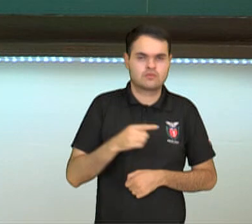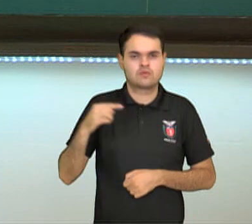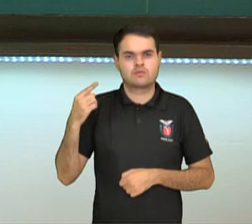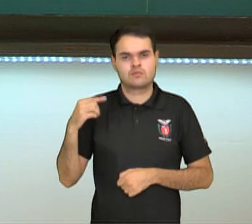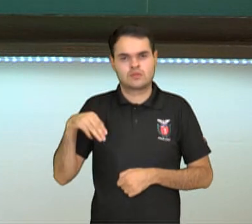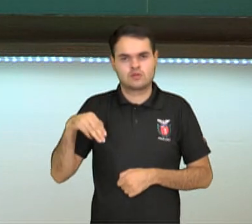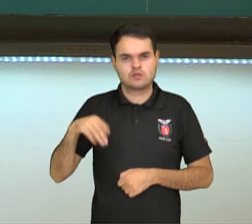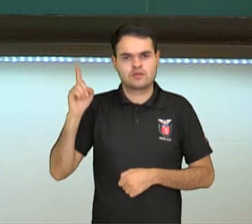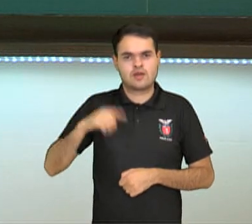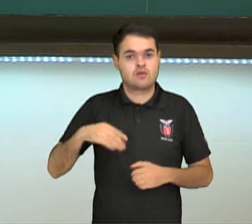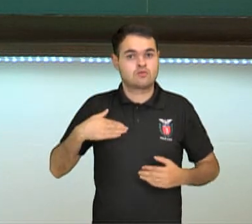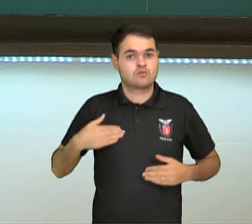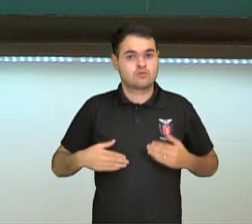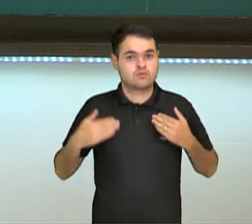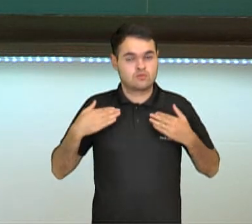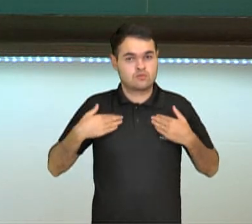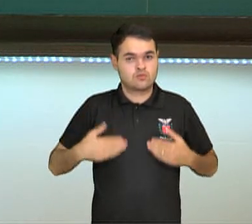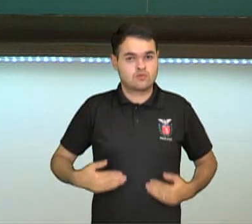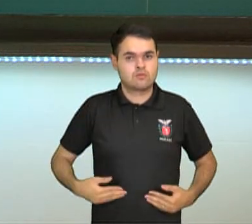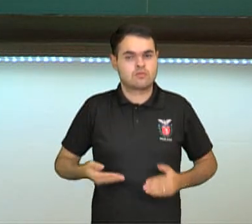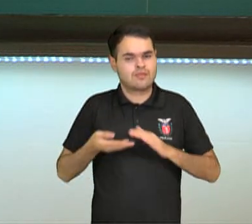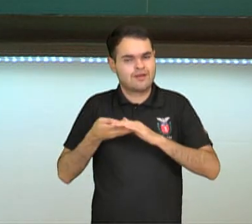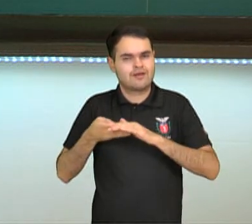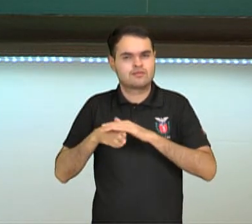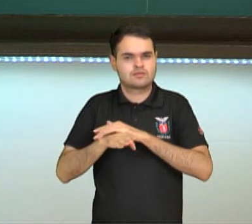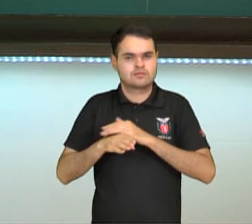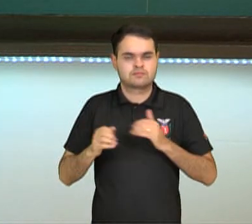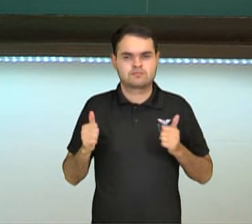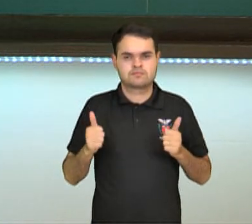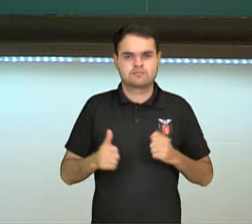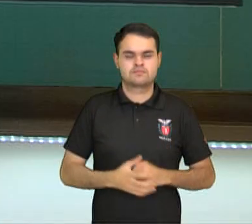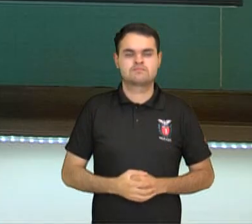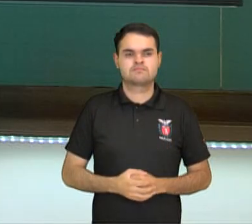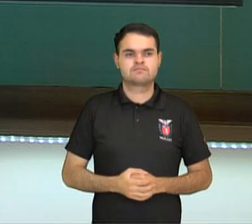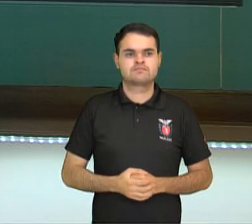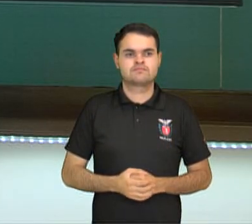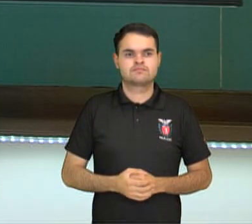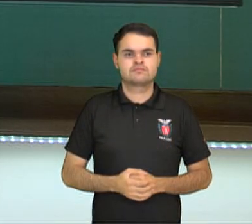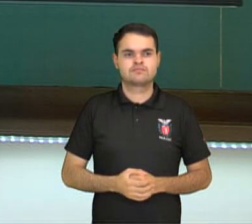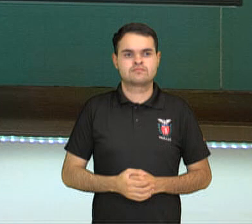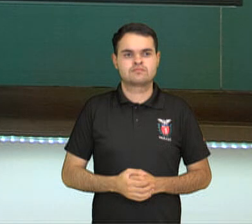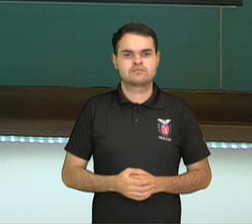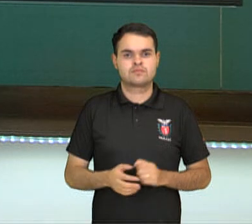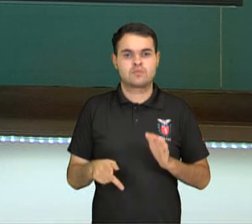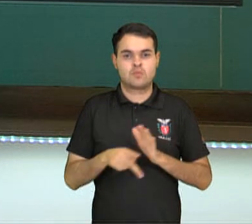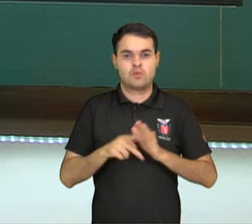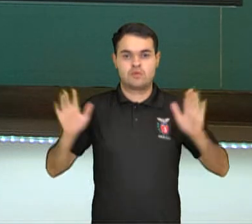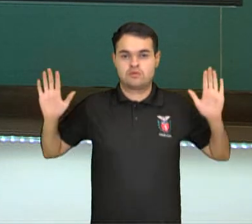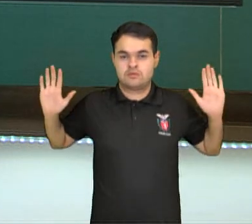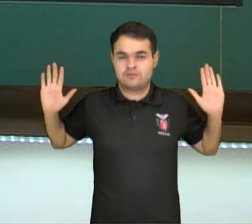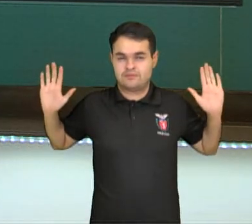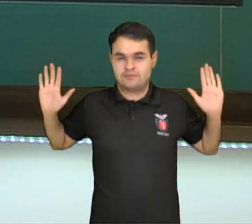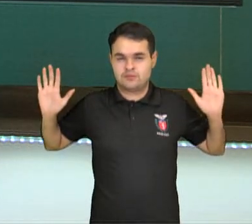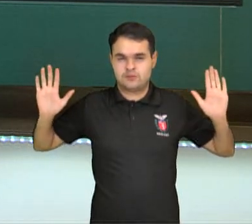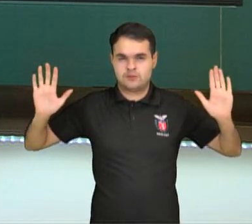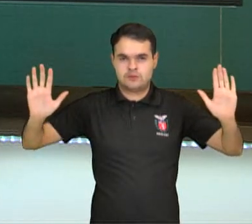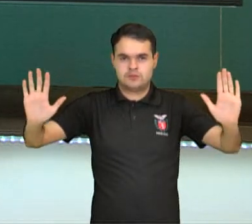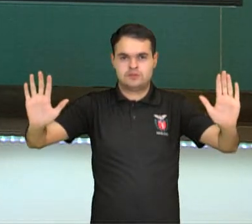seu corpo ir acostumando com o exercício, ok? Agora a flexão. Então vamos ver